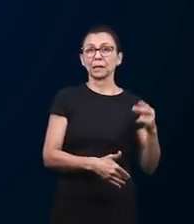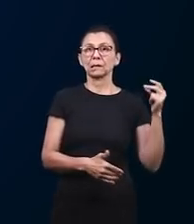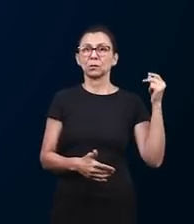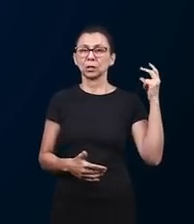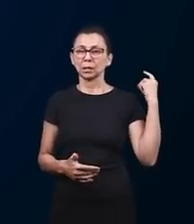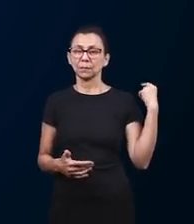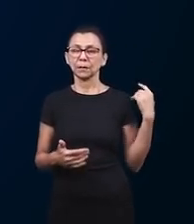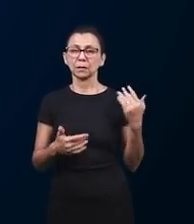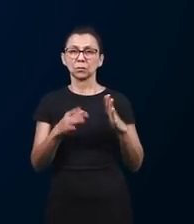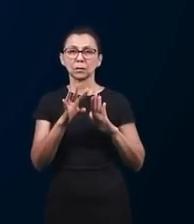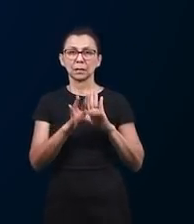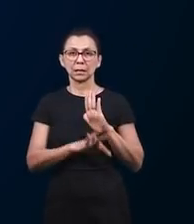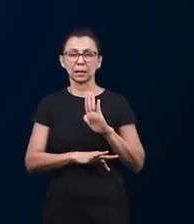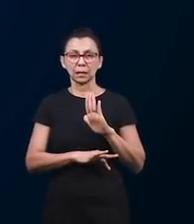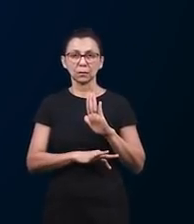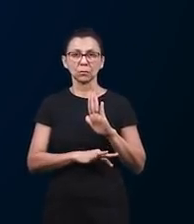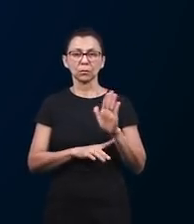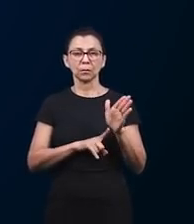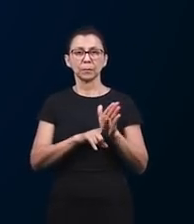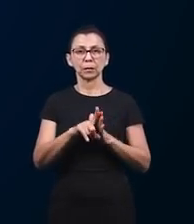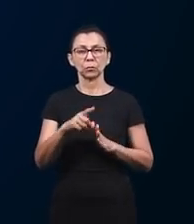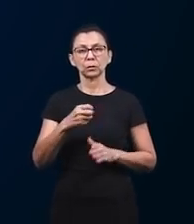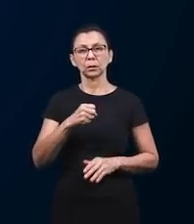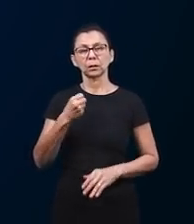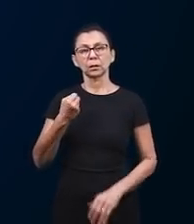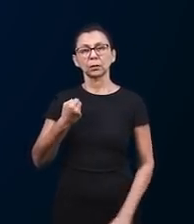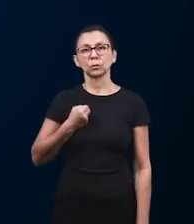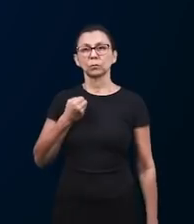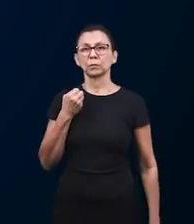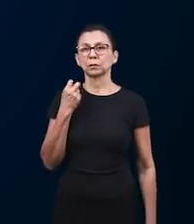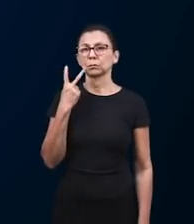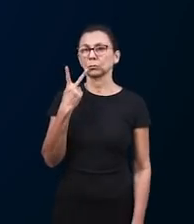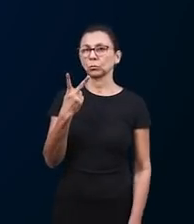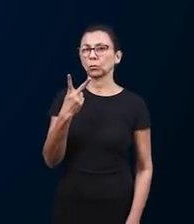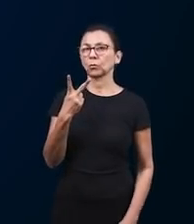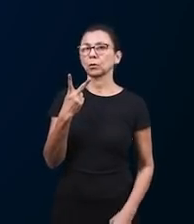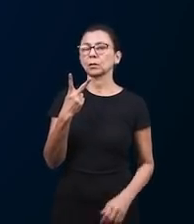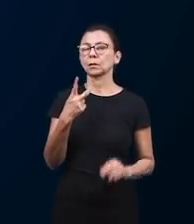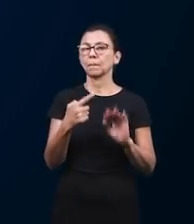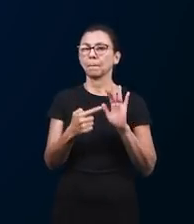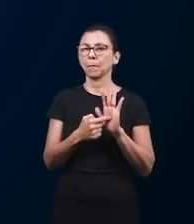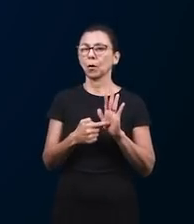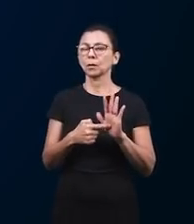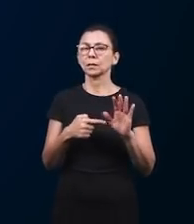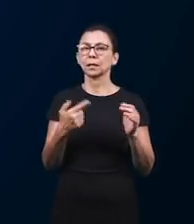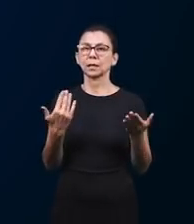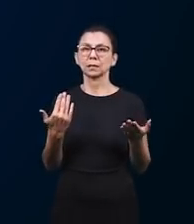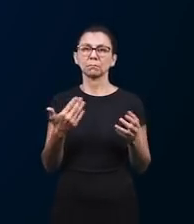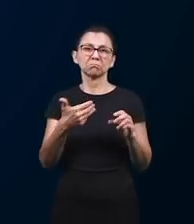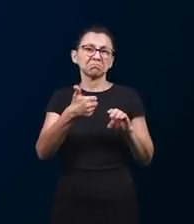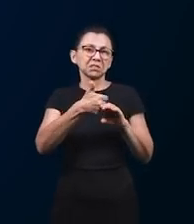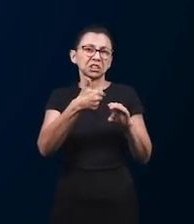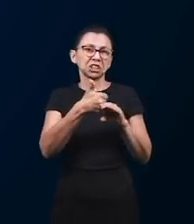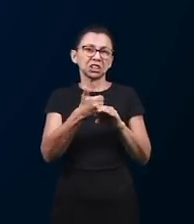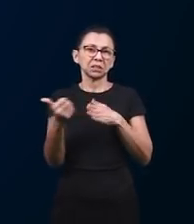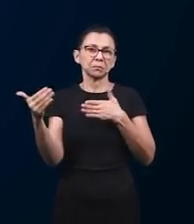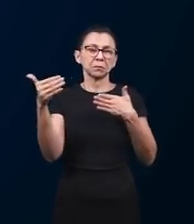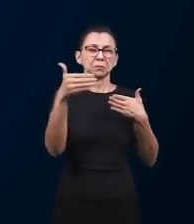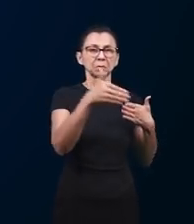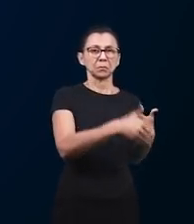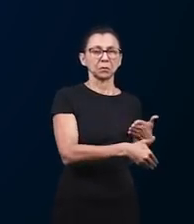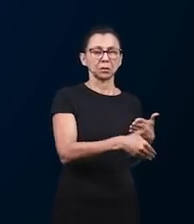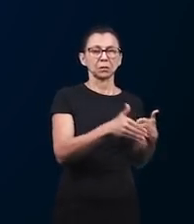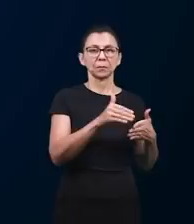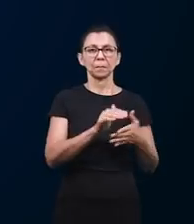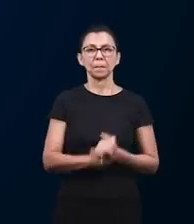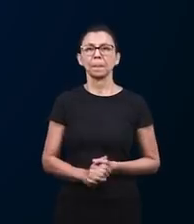da pergunta 2 menciona sobre esse cristianismo que estava morto. O importante de nós seguirmos na caminhada